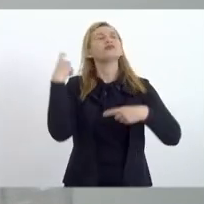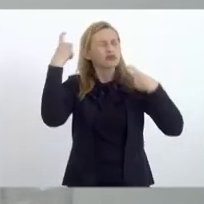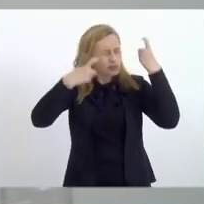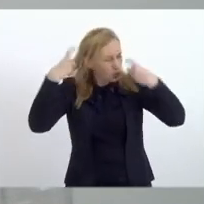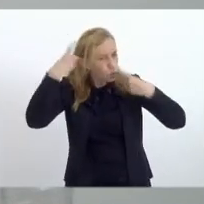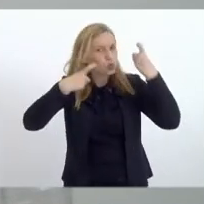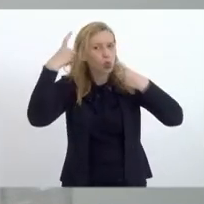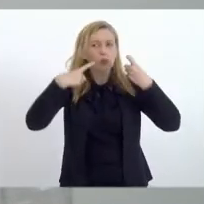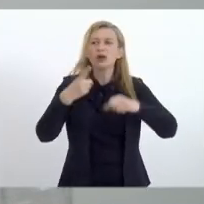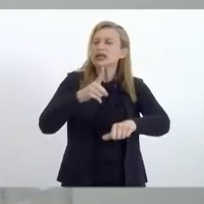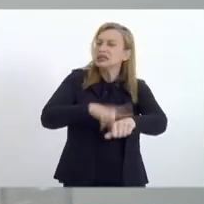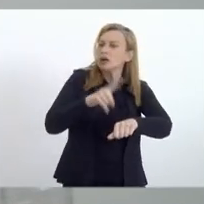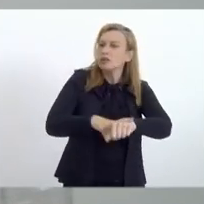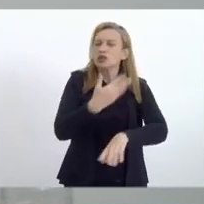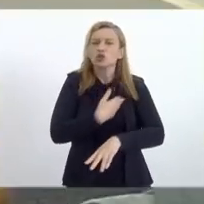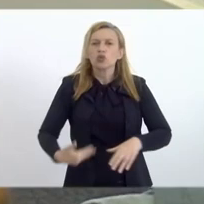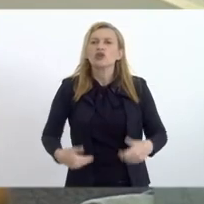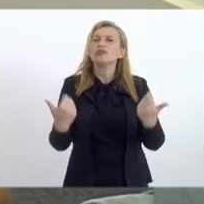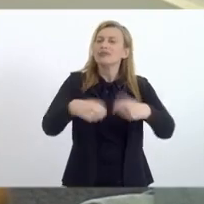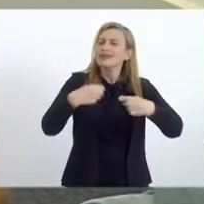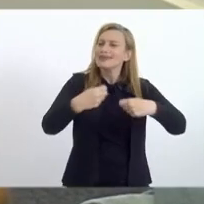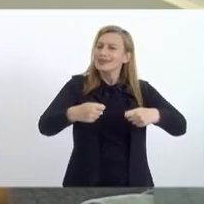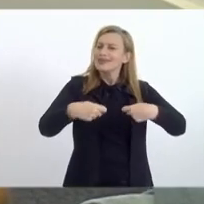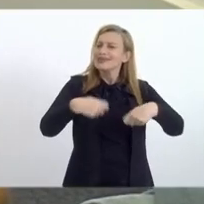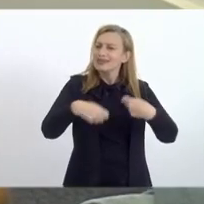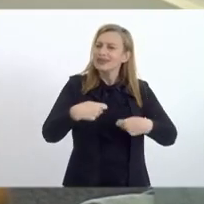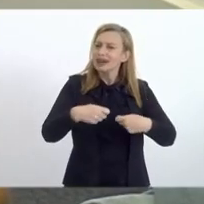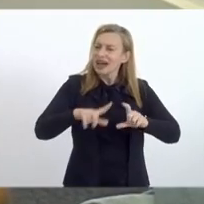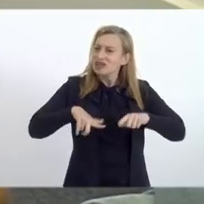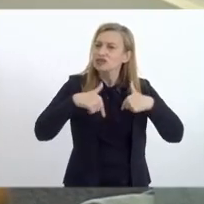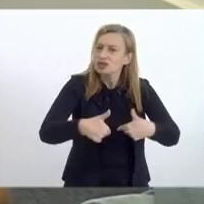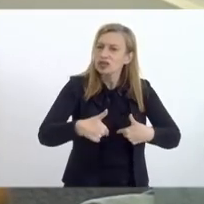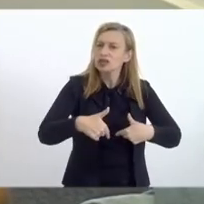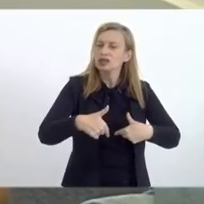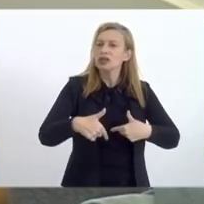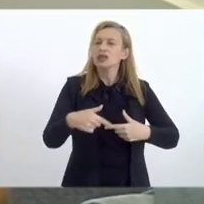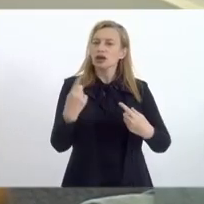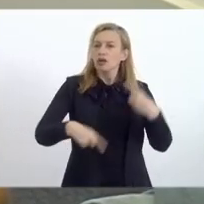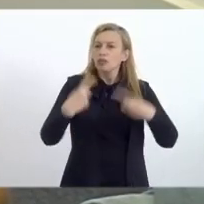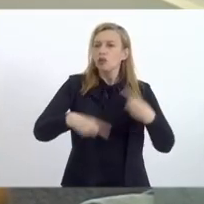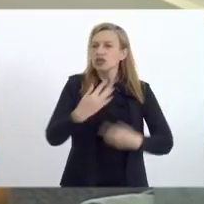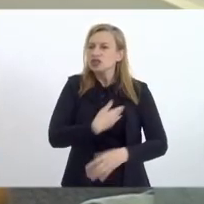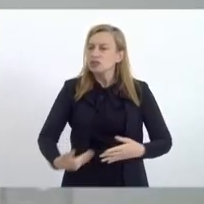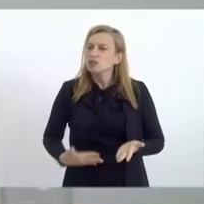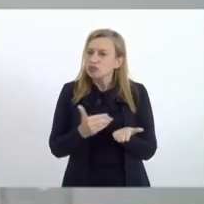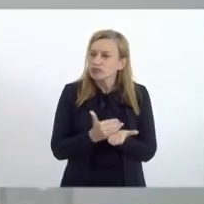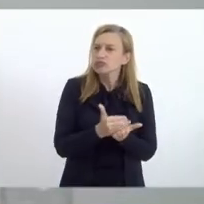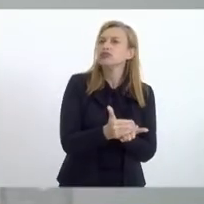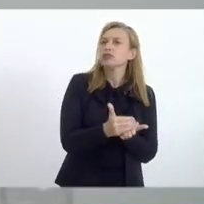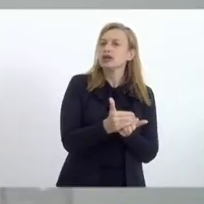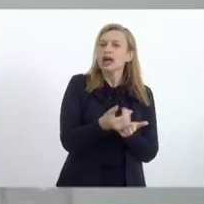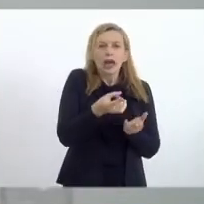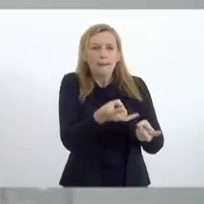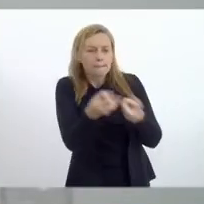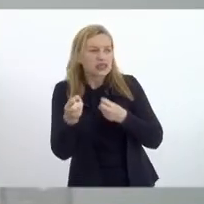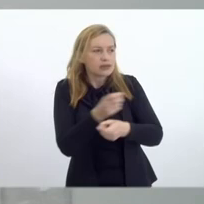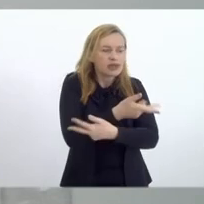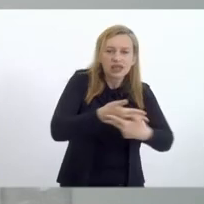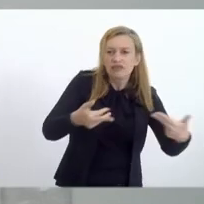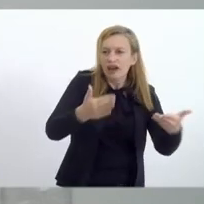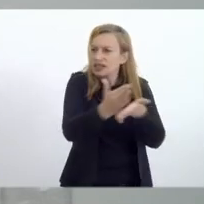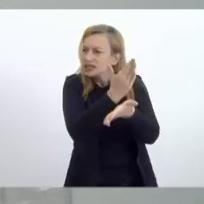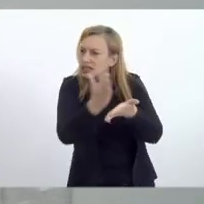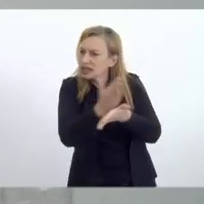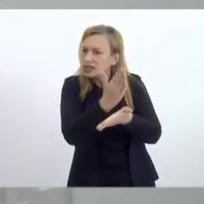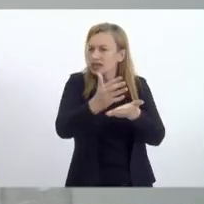muito, nesse momento que o governo precisa entregar a política pública na ponta, perceber que muitas